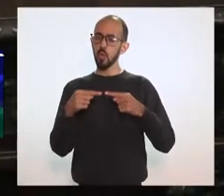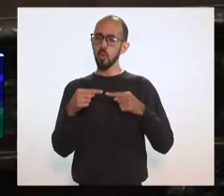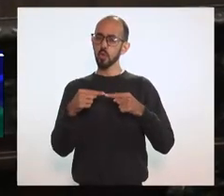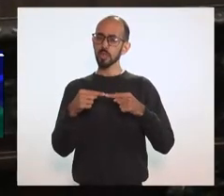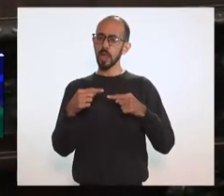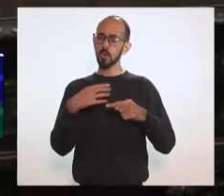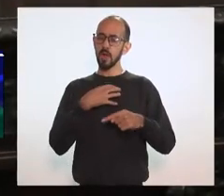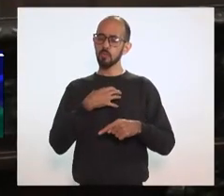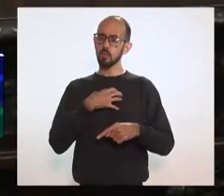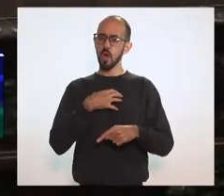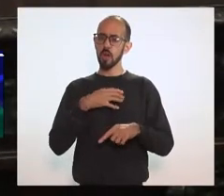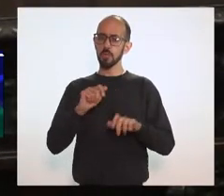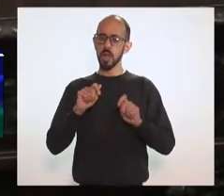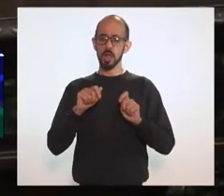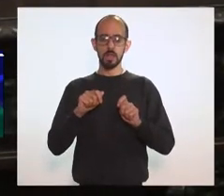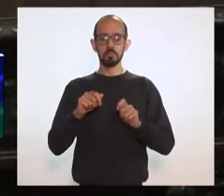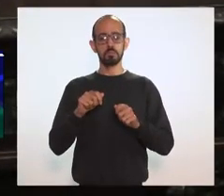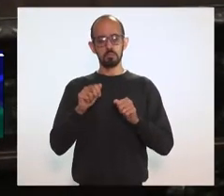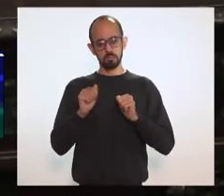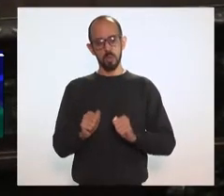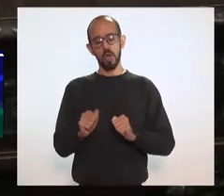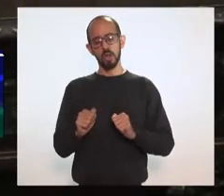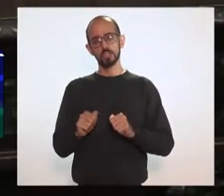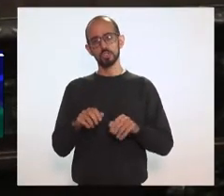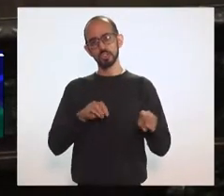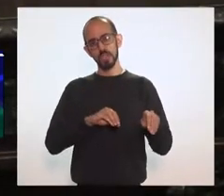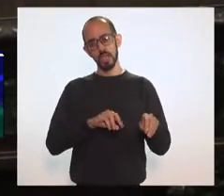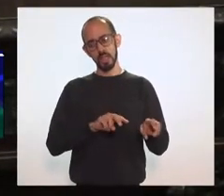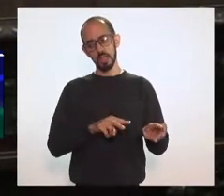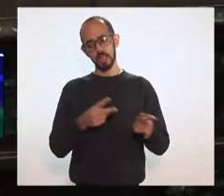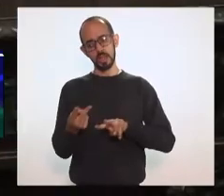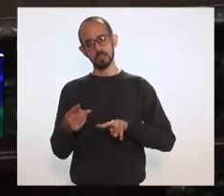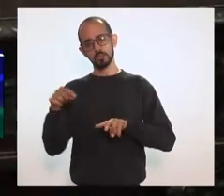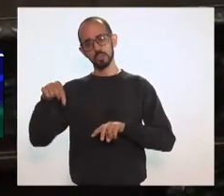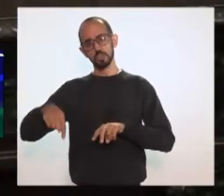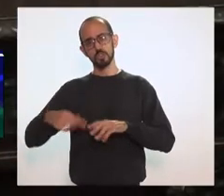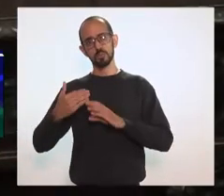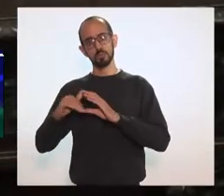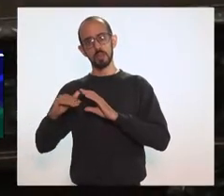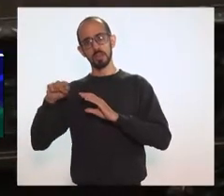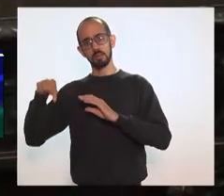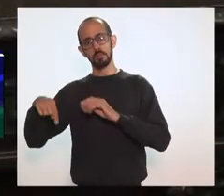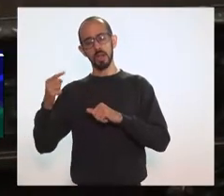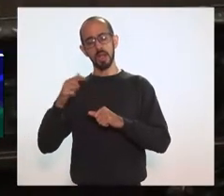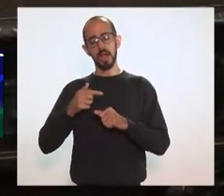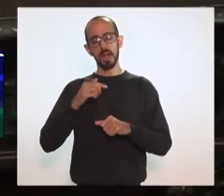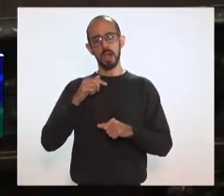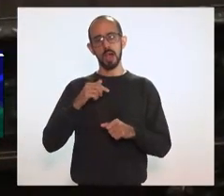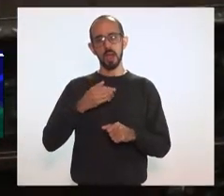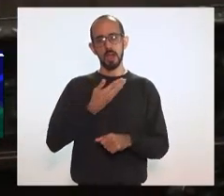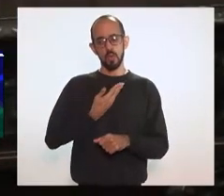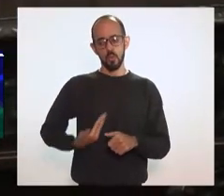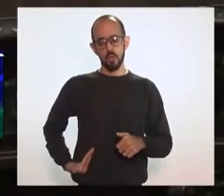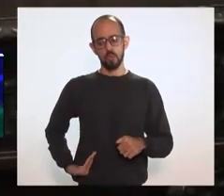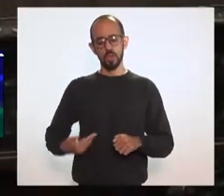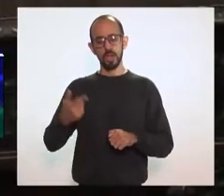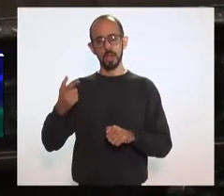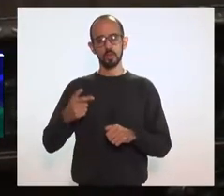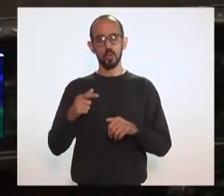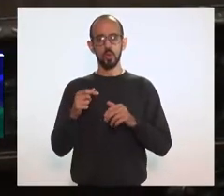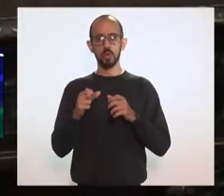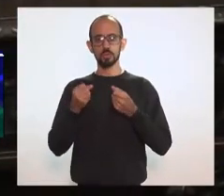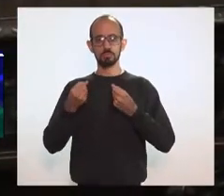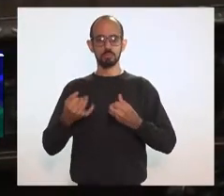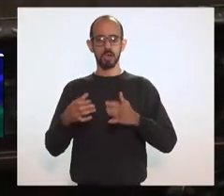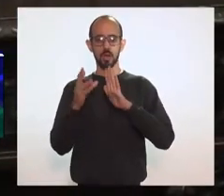impede o governo do Estado de encaminhar a esta casa uma mensagem da lavra do governador, de modo que o conteúdo, o